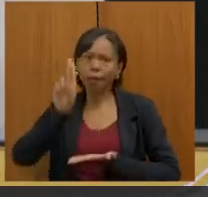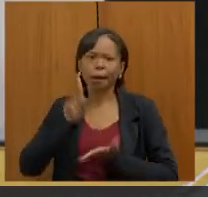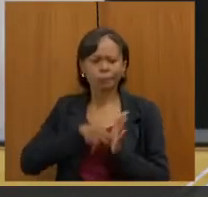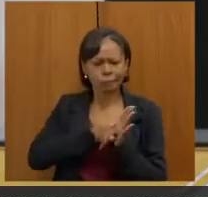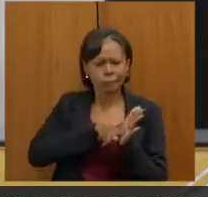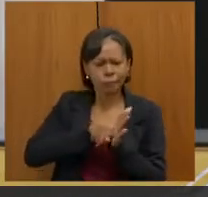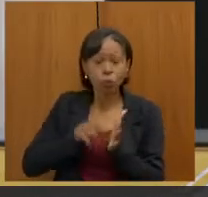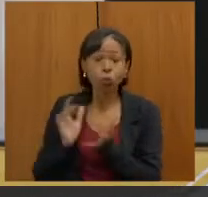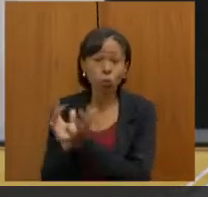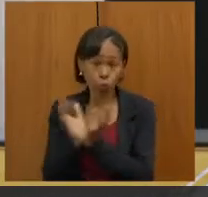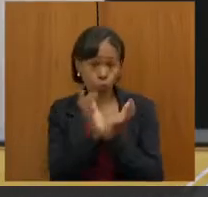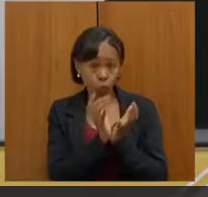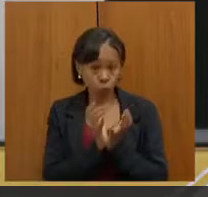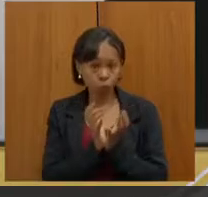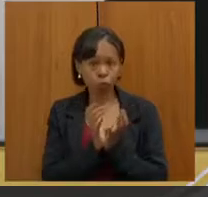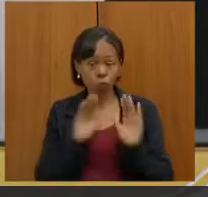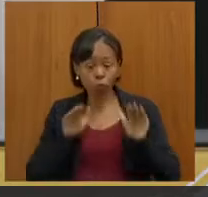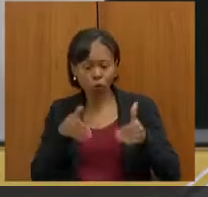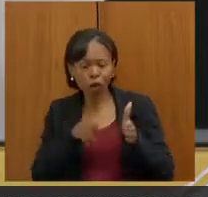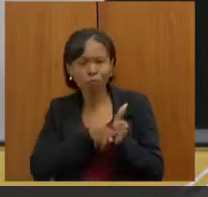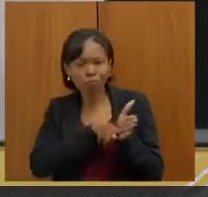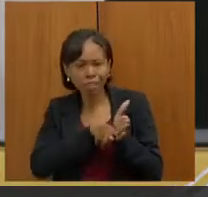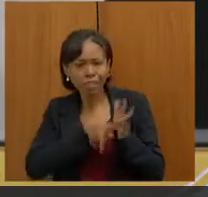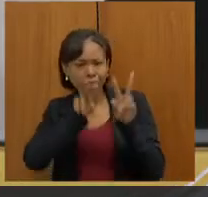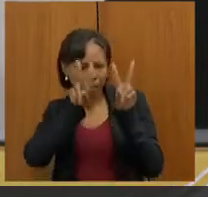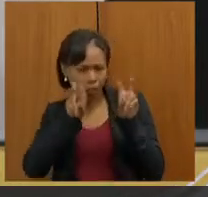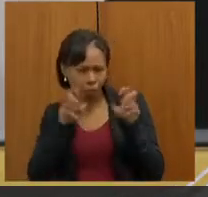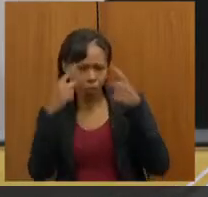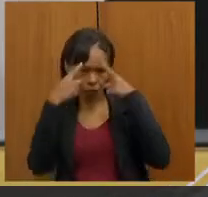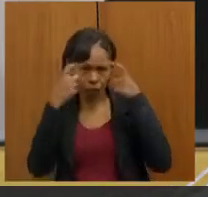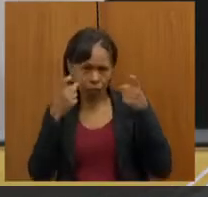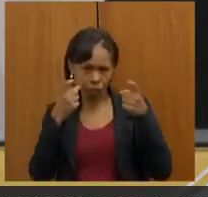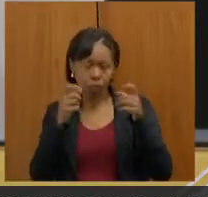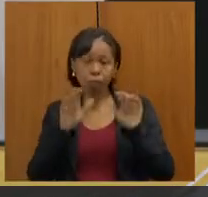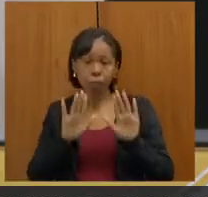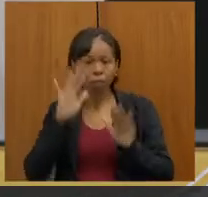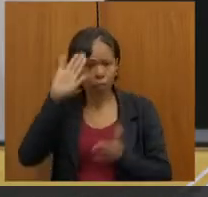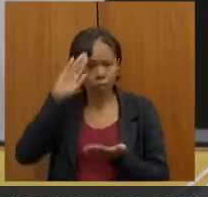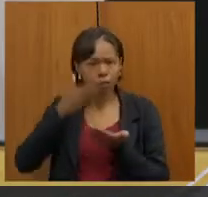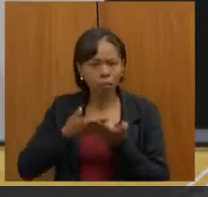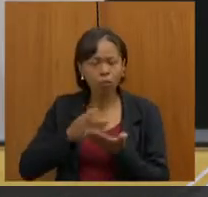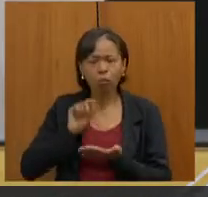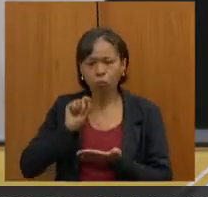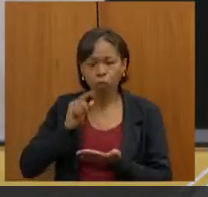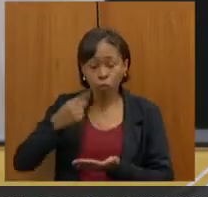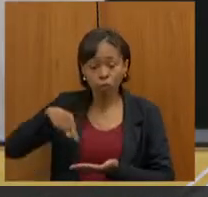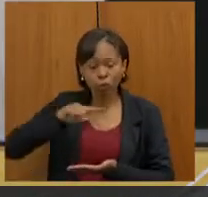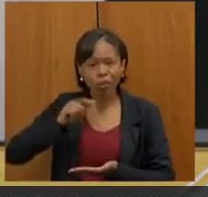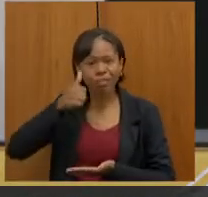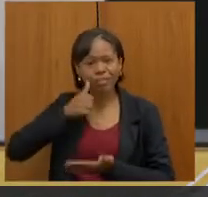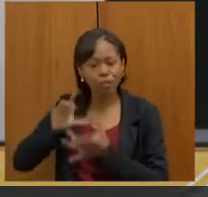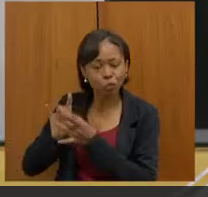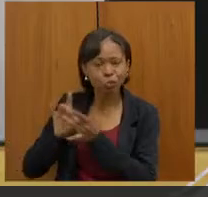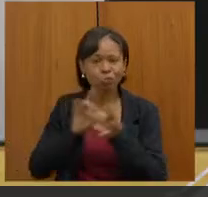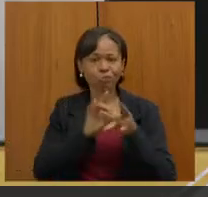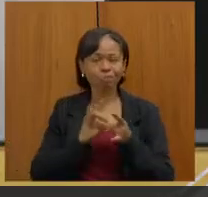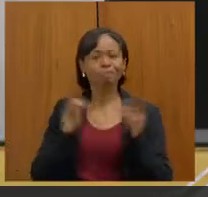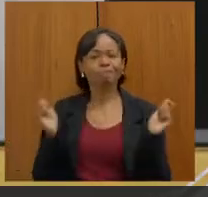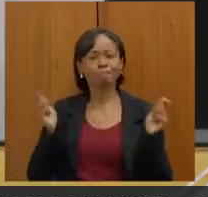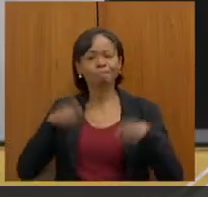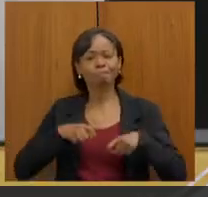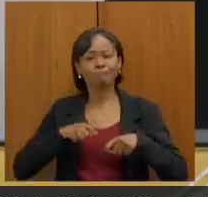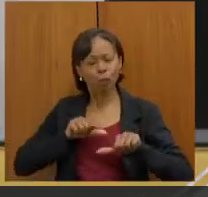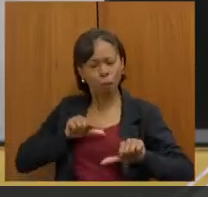que pesquisam sobre essa temática mas eu tenho também a convicção de que juntas nós vamos poder fazer muito para